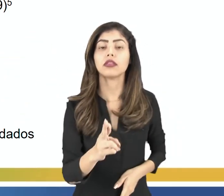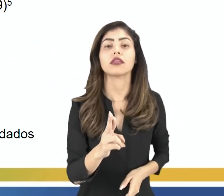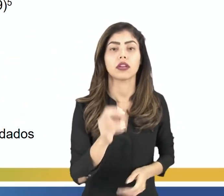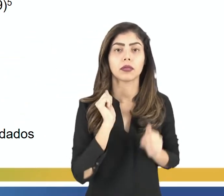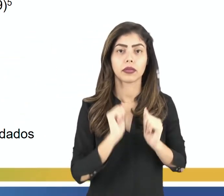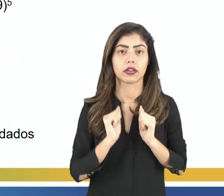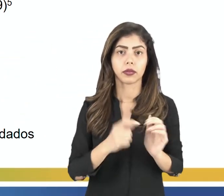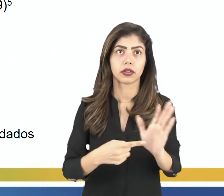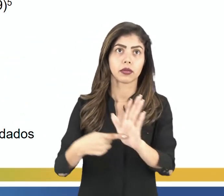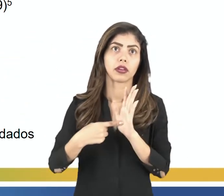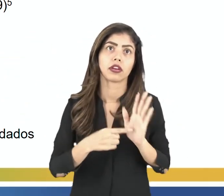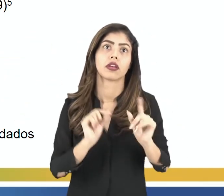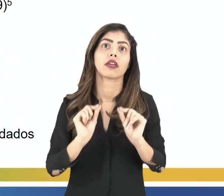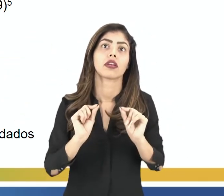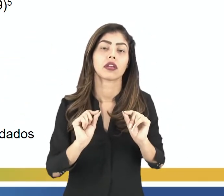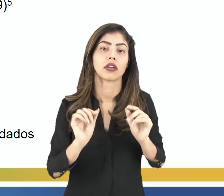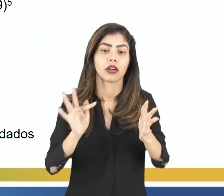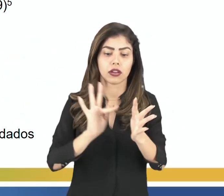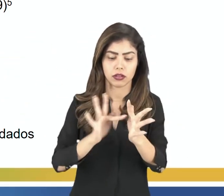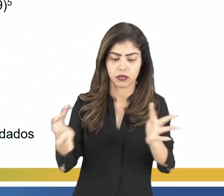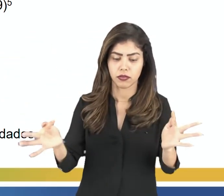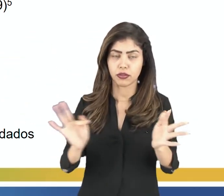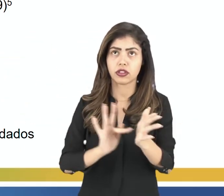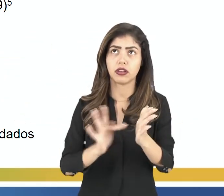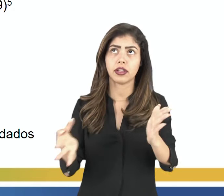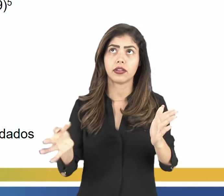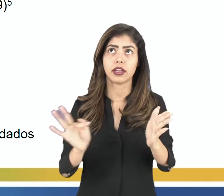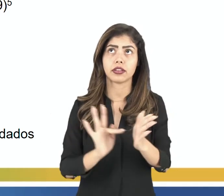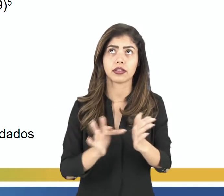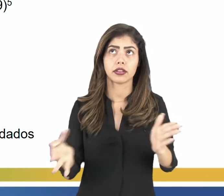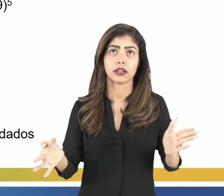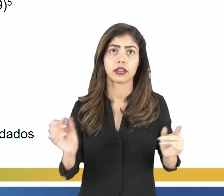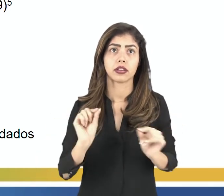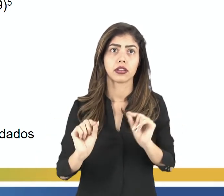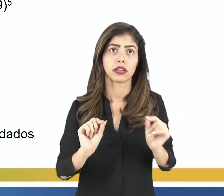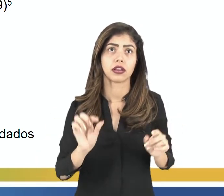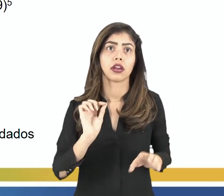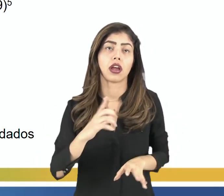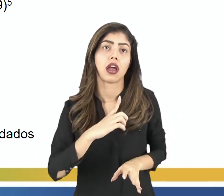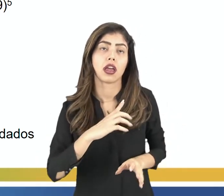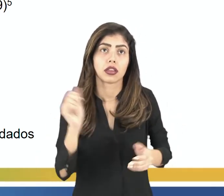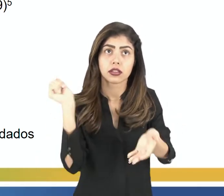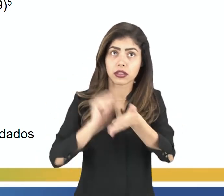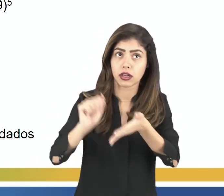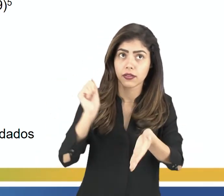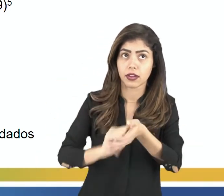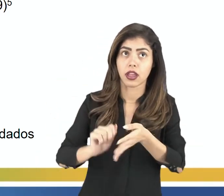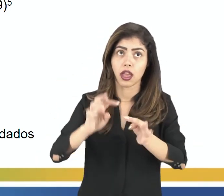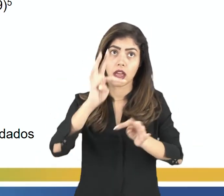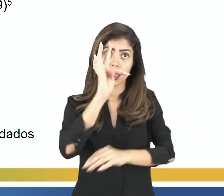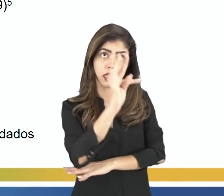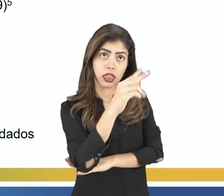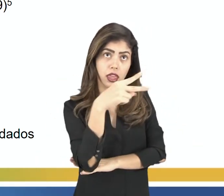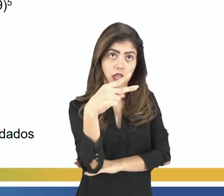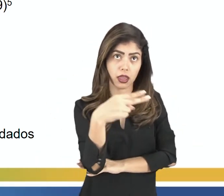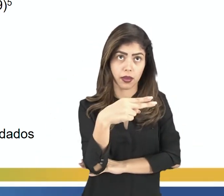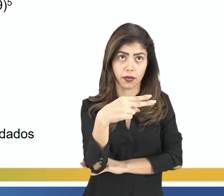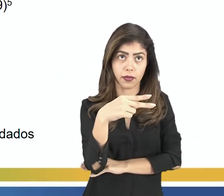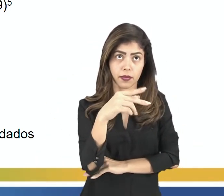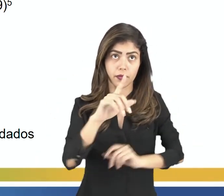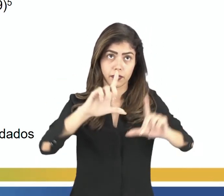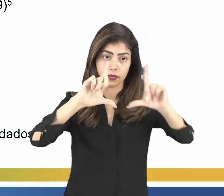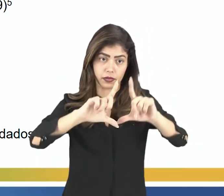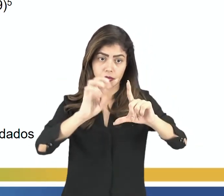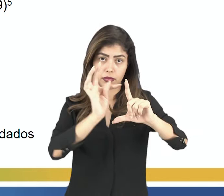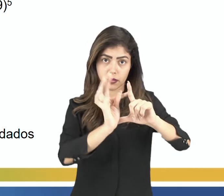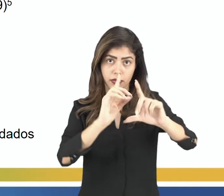podemos representar a função como quem? Para poder representar essa função, vou escrever no modelo de quem? T maiúsculo, dentro do parênteses,